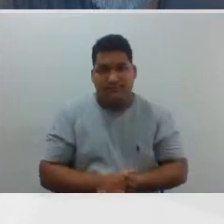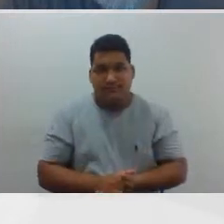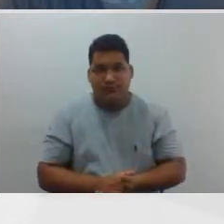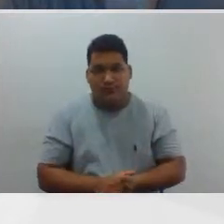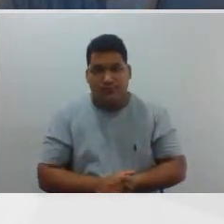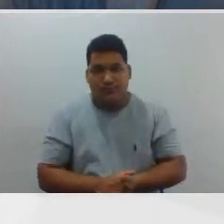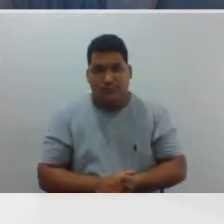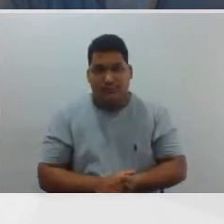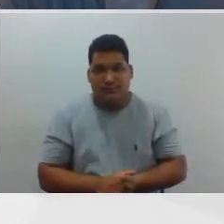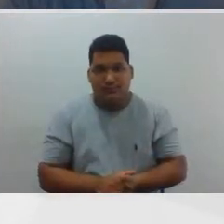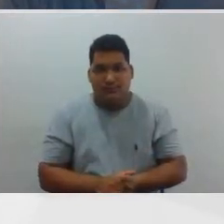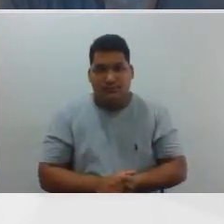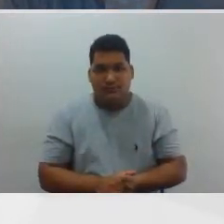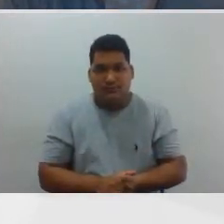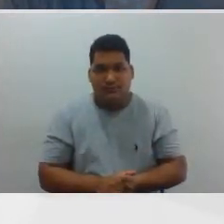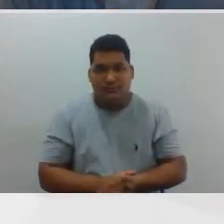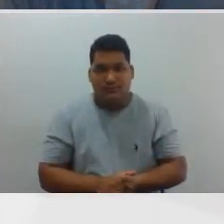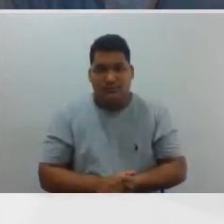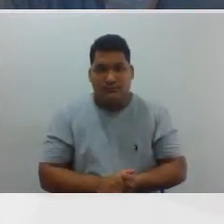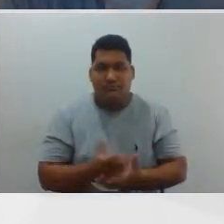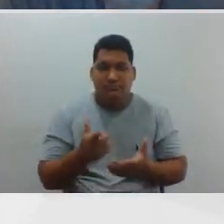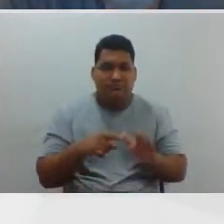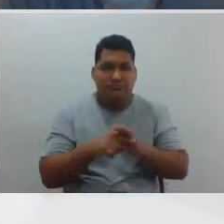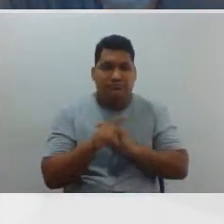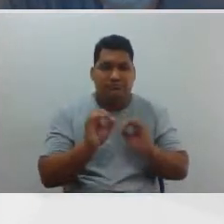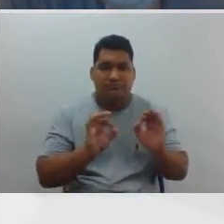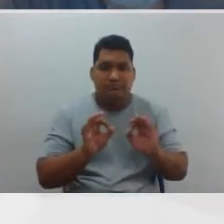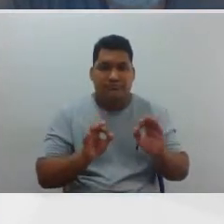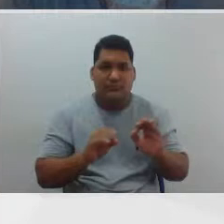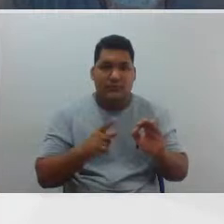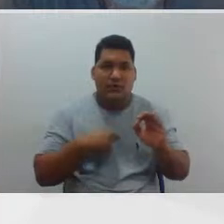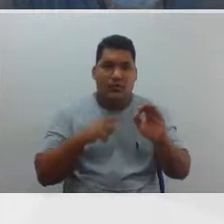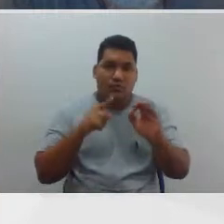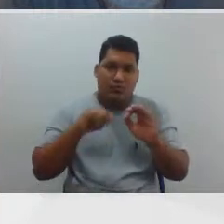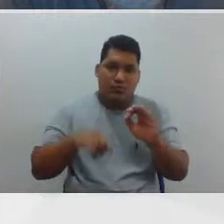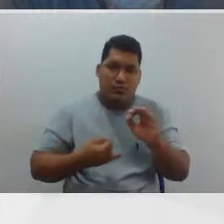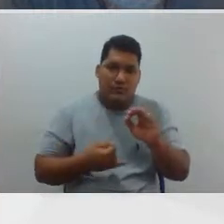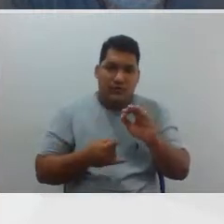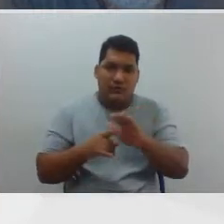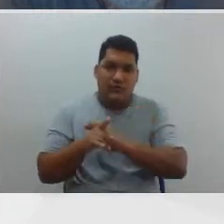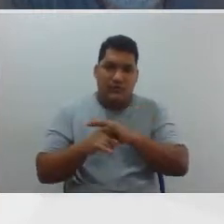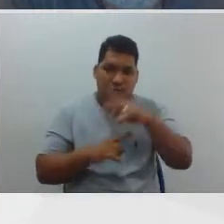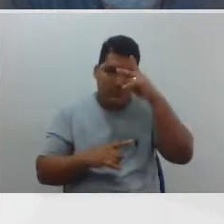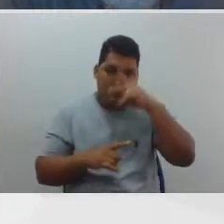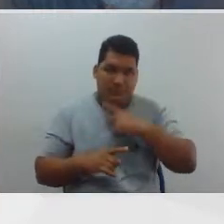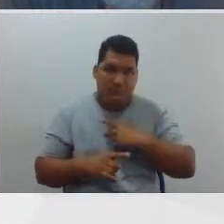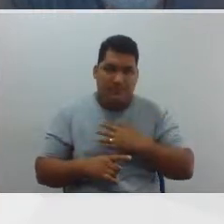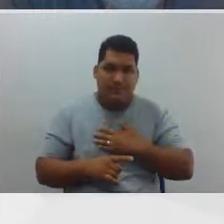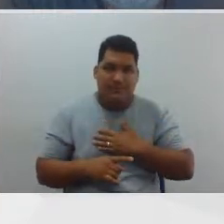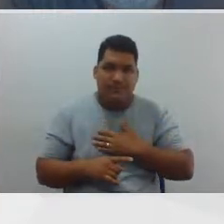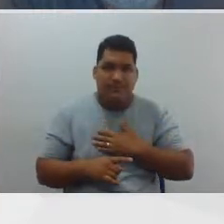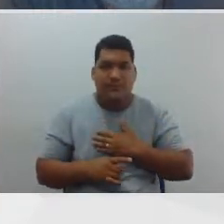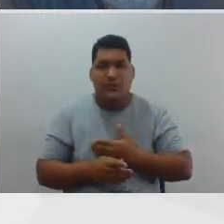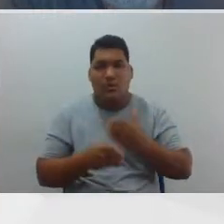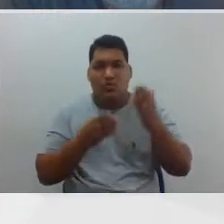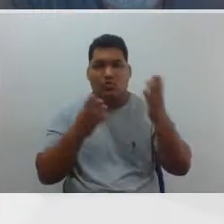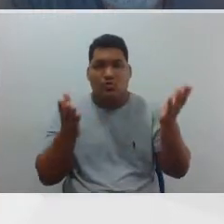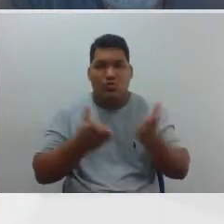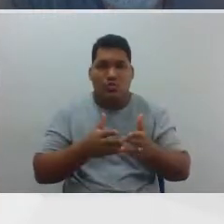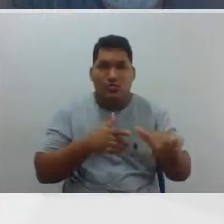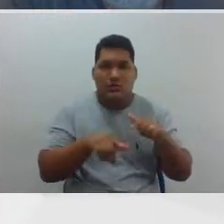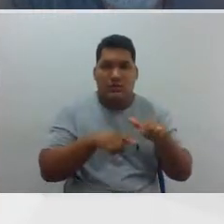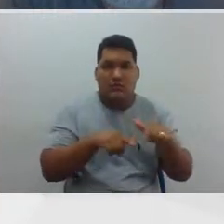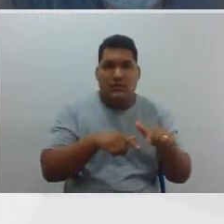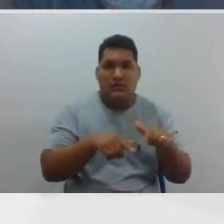Enquanto não está chegando pergunta, professor, eu vou aproveitar e fazer uma pergunta minha. O senhor atualmente está trabalhando, né,